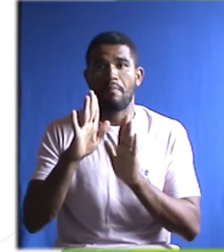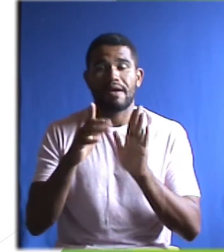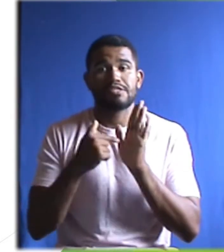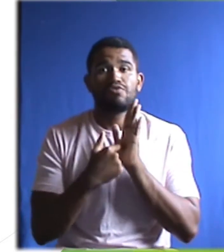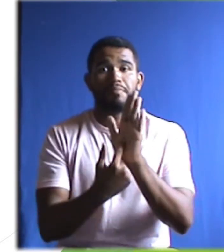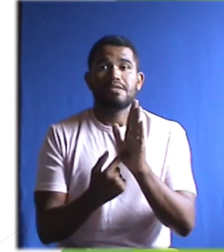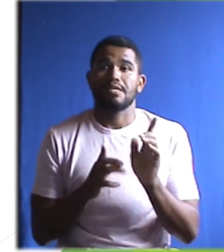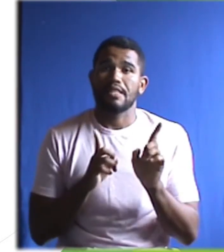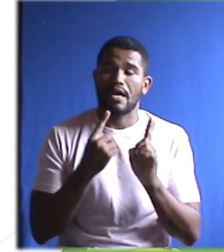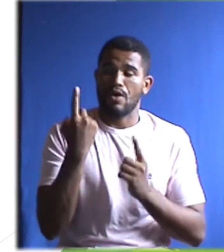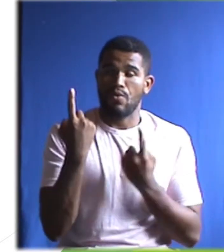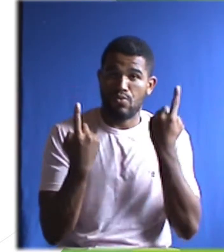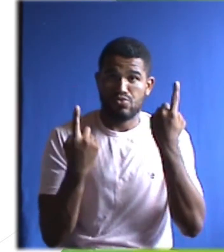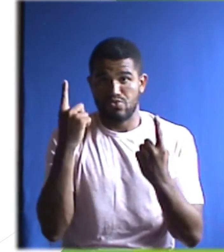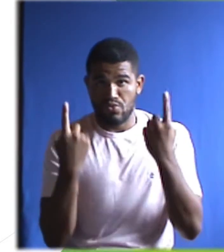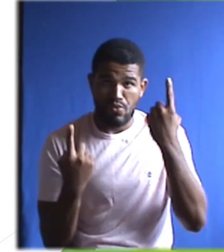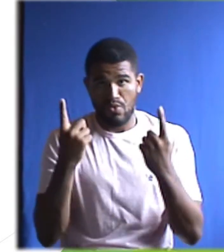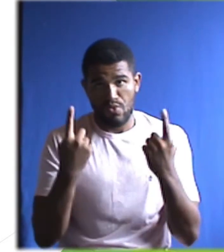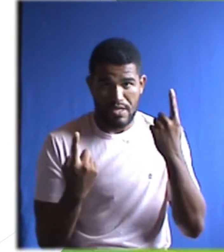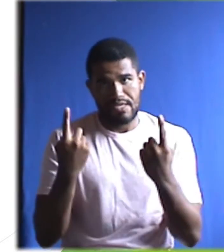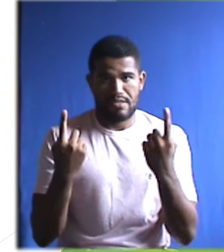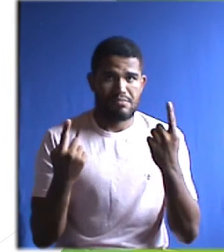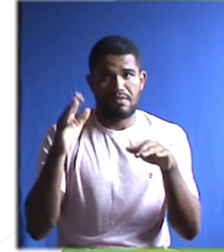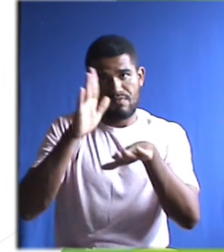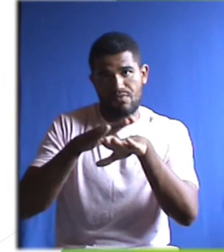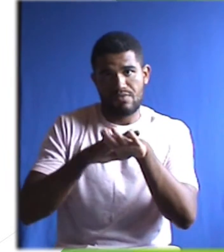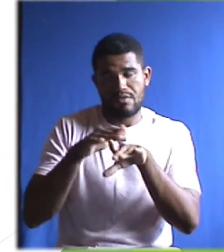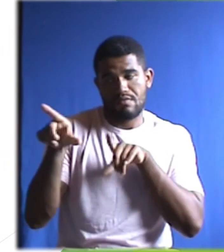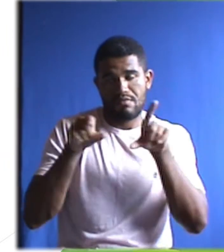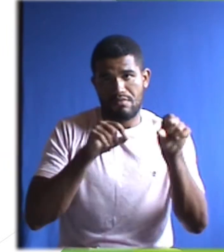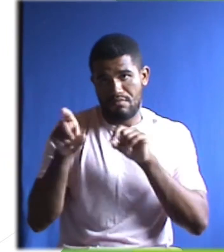partidarizado, mas eu vou tentar apresentar aí os dois lados.